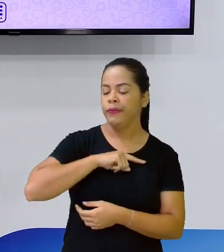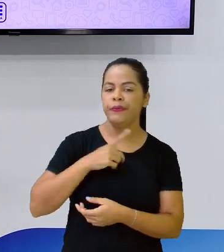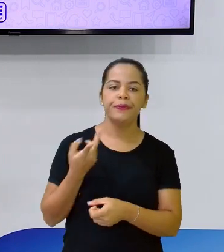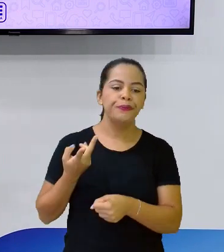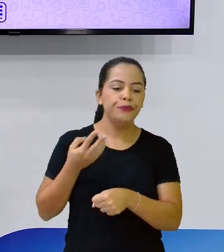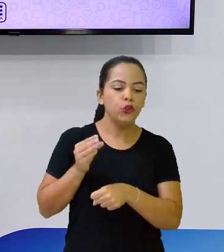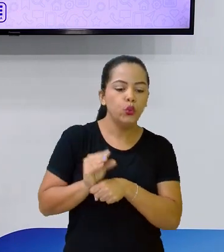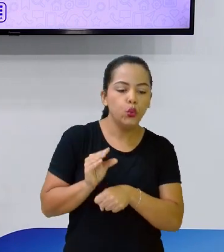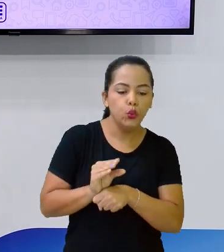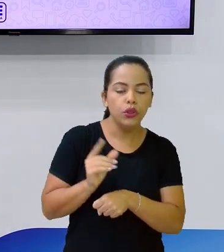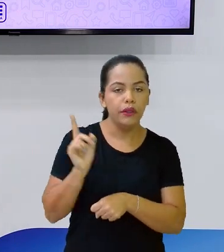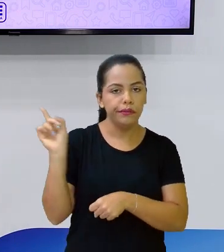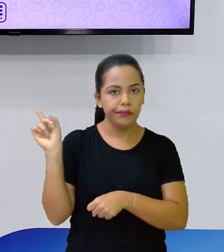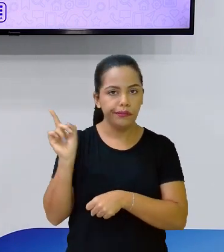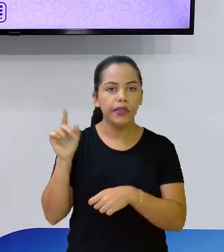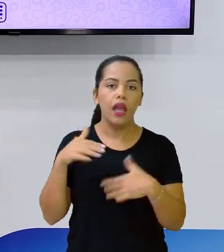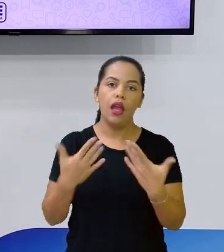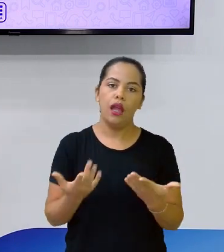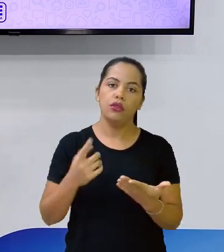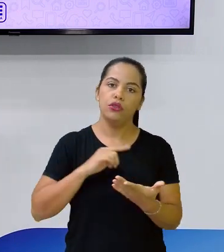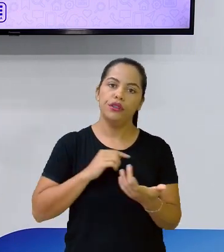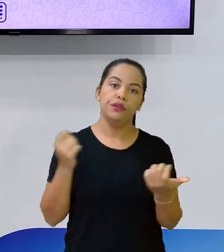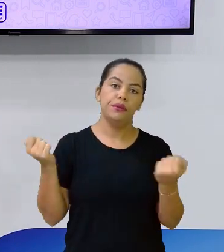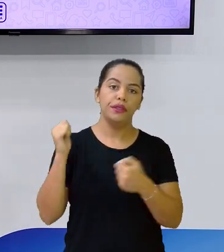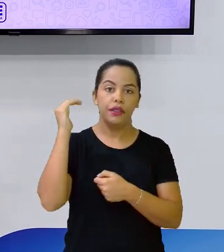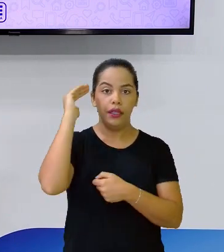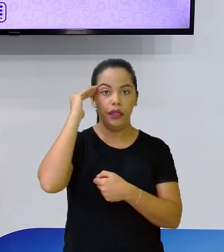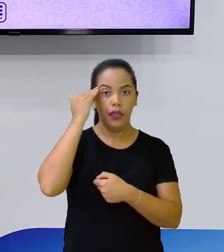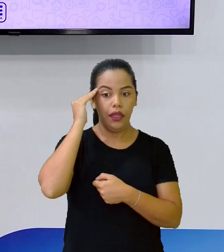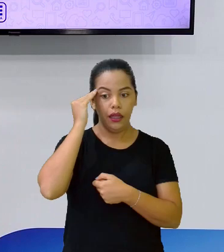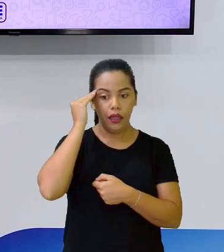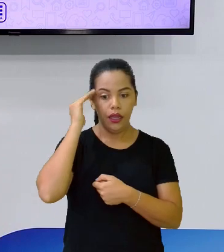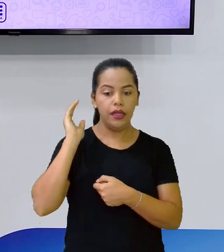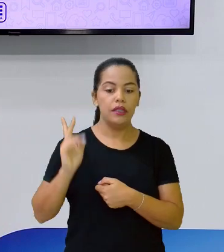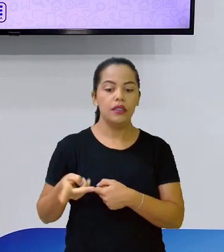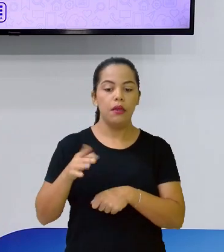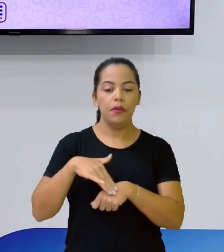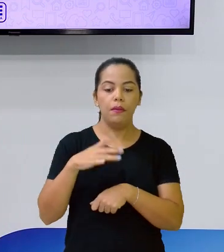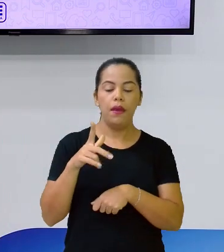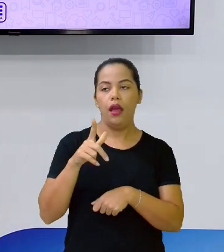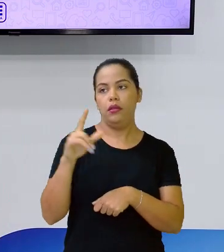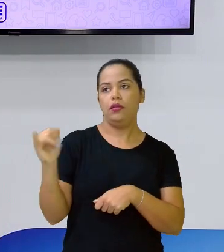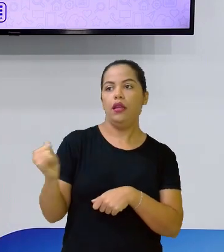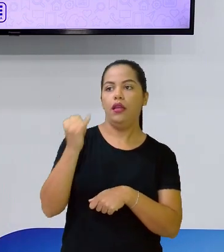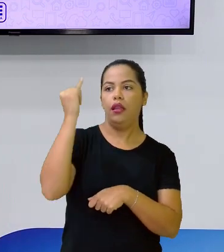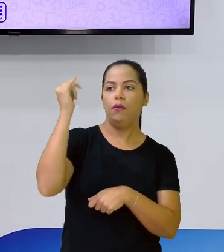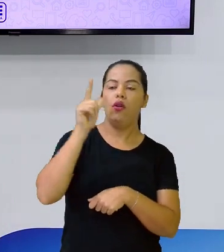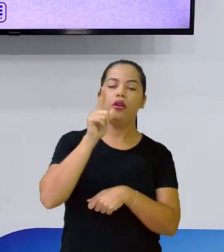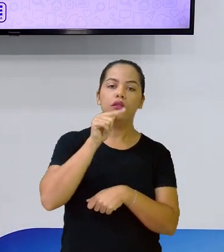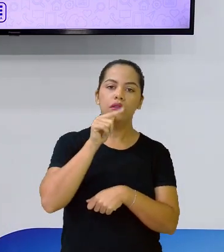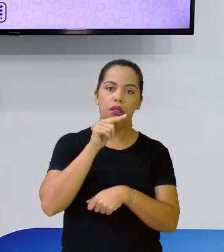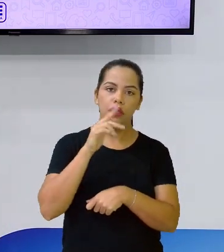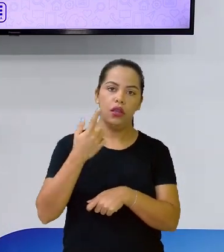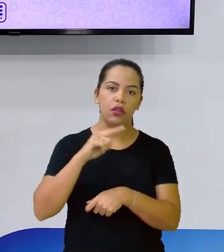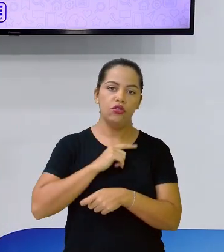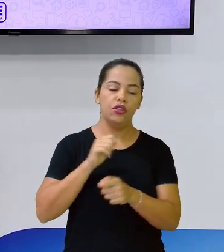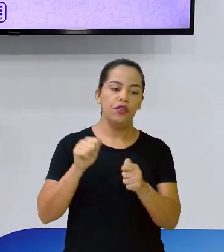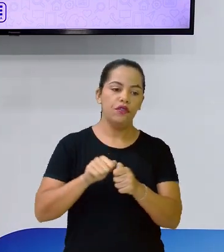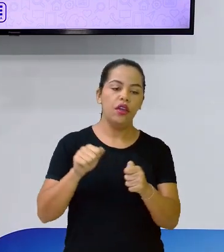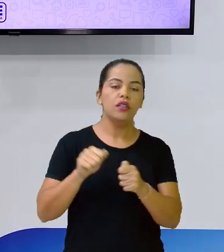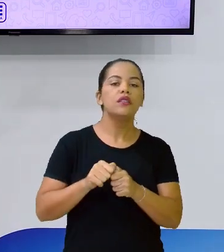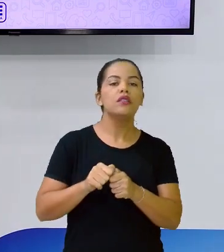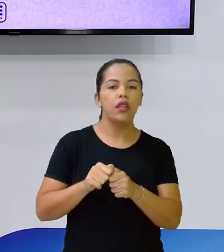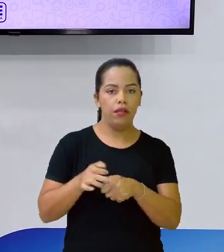preservar esse animal marinho, a gente tem que entender cada vez mais a importância da água e fazer a nossa parte para a sua